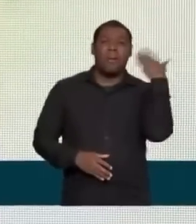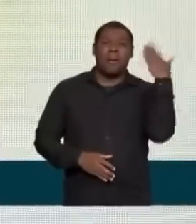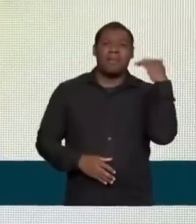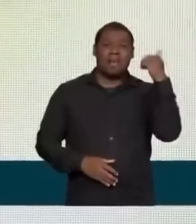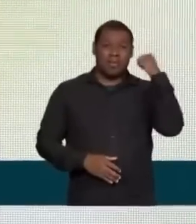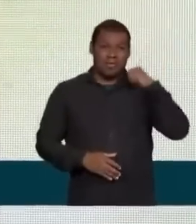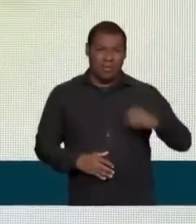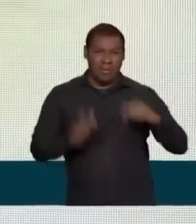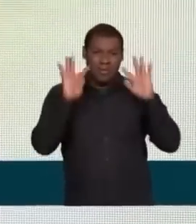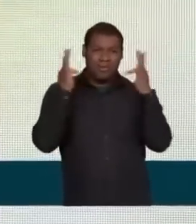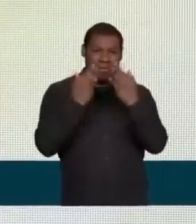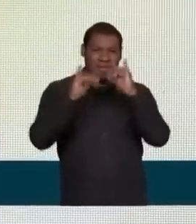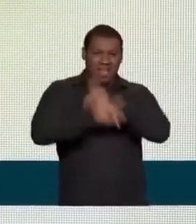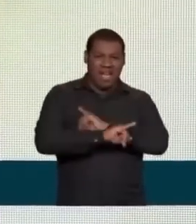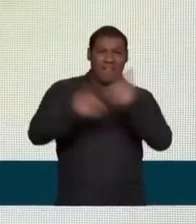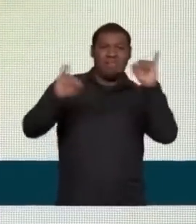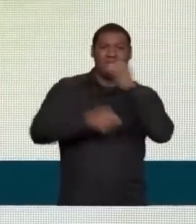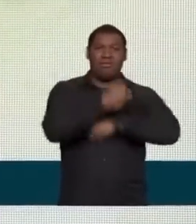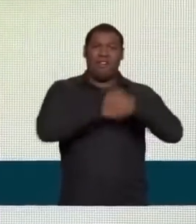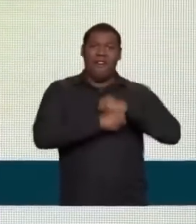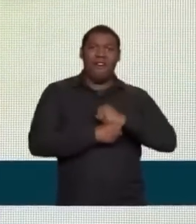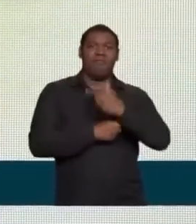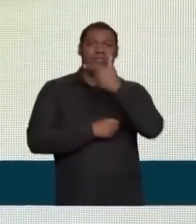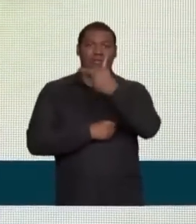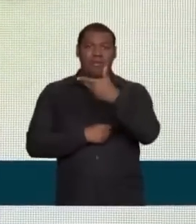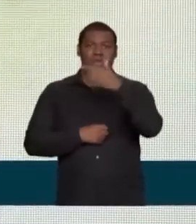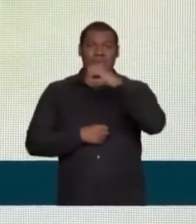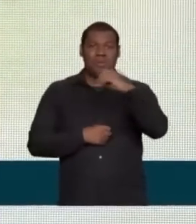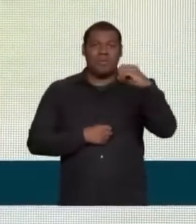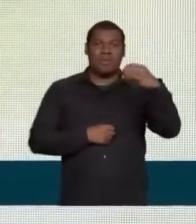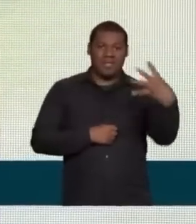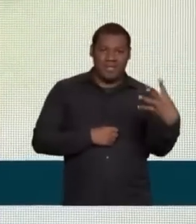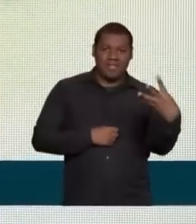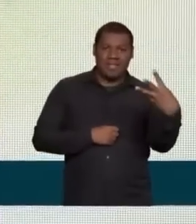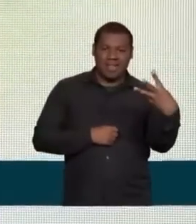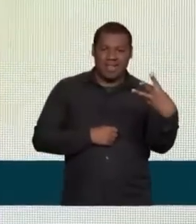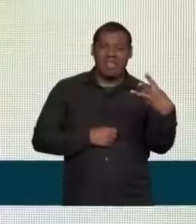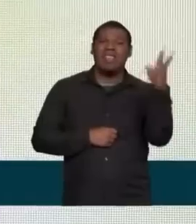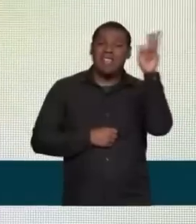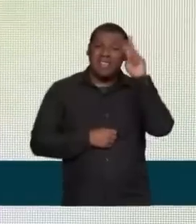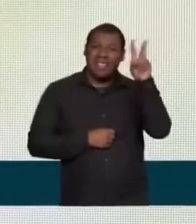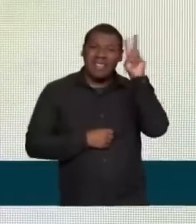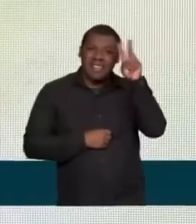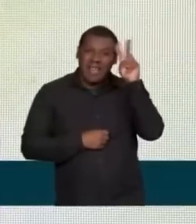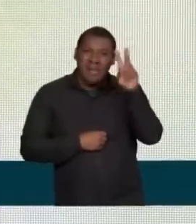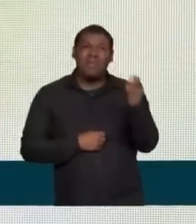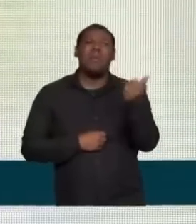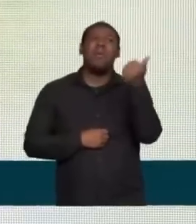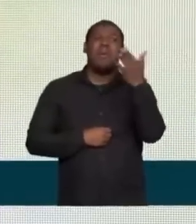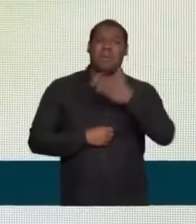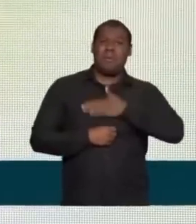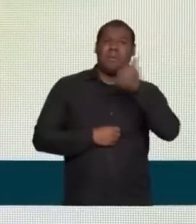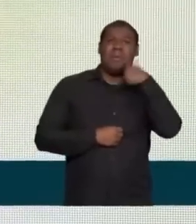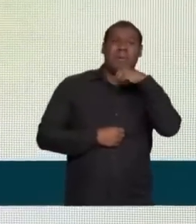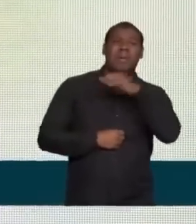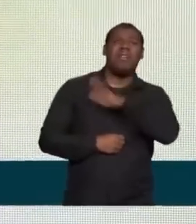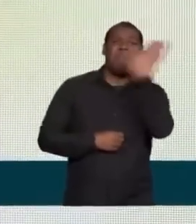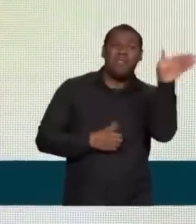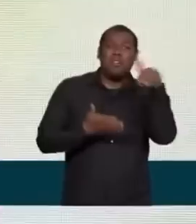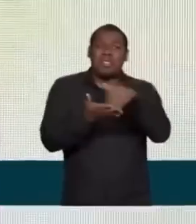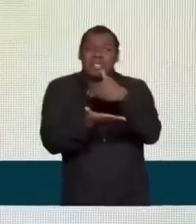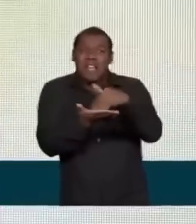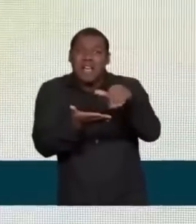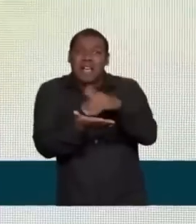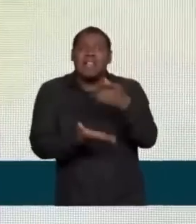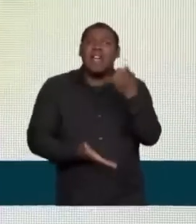foi anunciado, em 2003, lembro das muitas vezes que manhã foi à secretaria verificar se